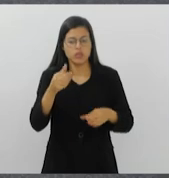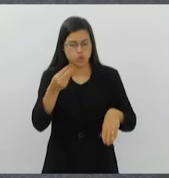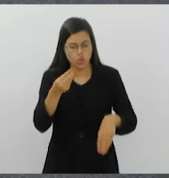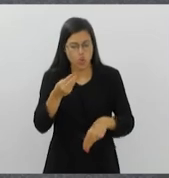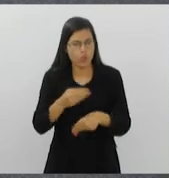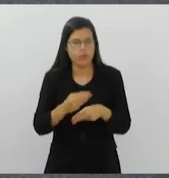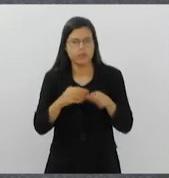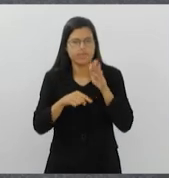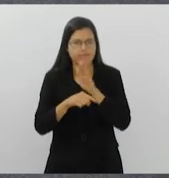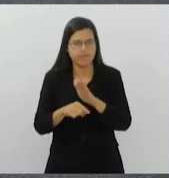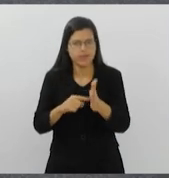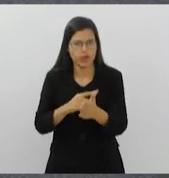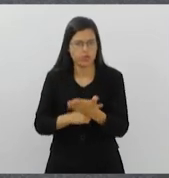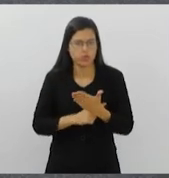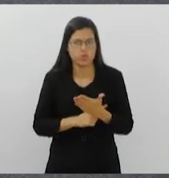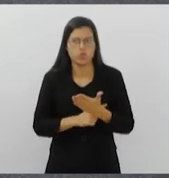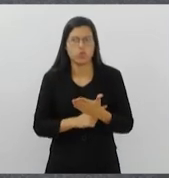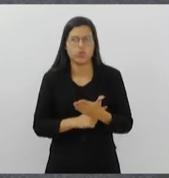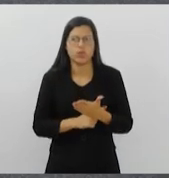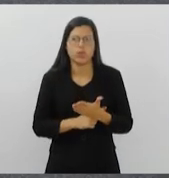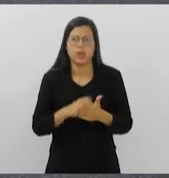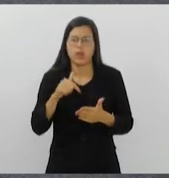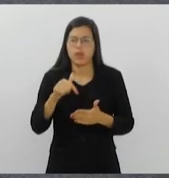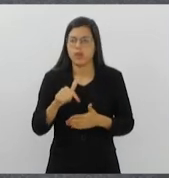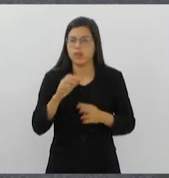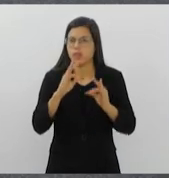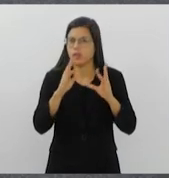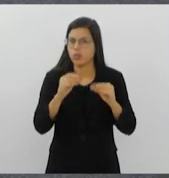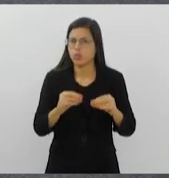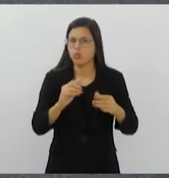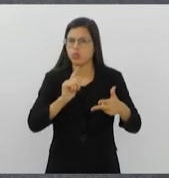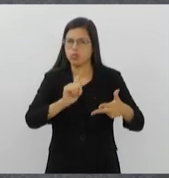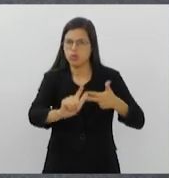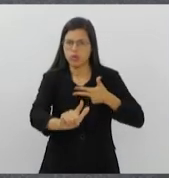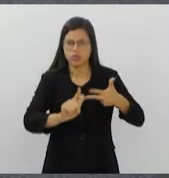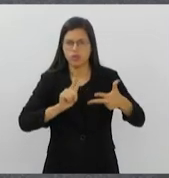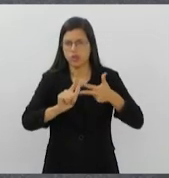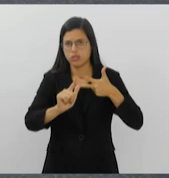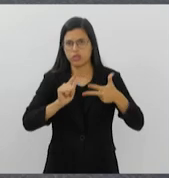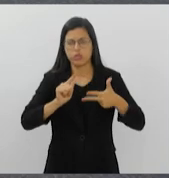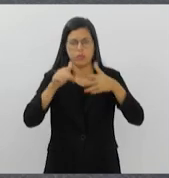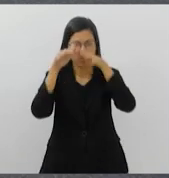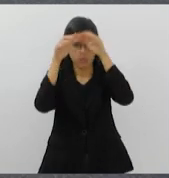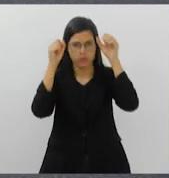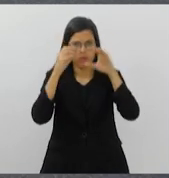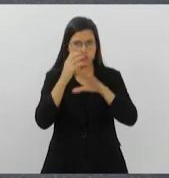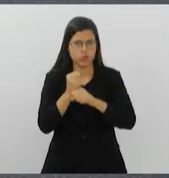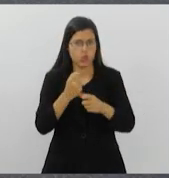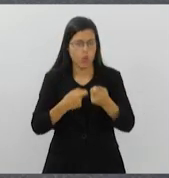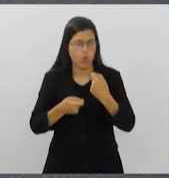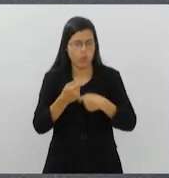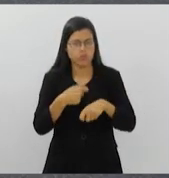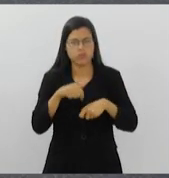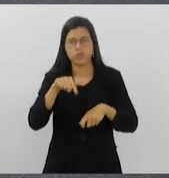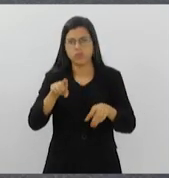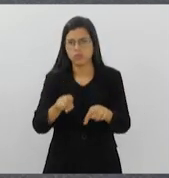forma colaborativa, entre os entes desse Estado, tanto o Legislativo, tanto o Tribunal de Contas, Secretaria de